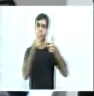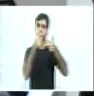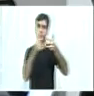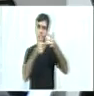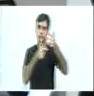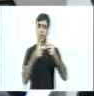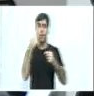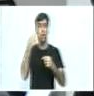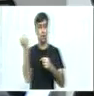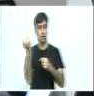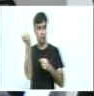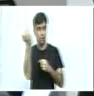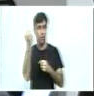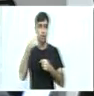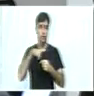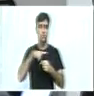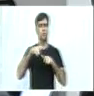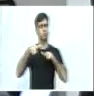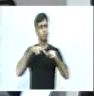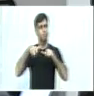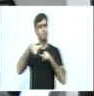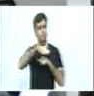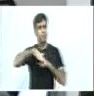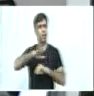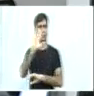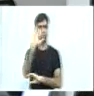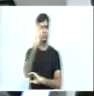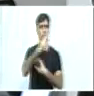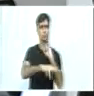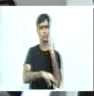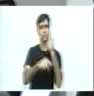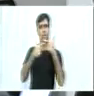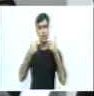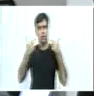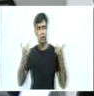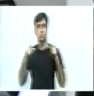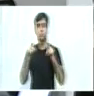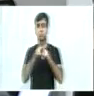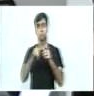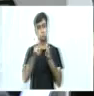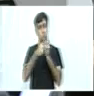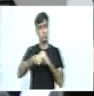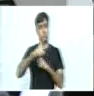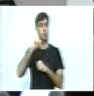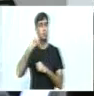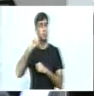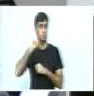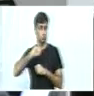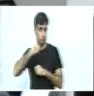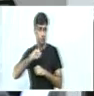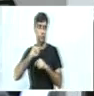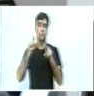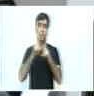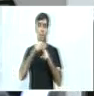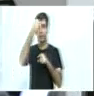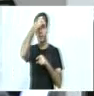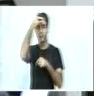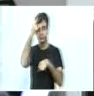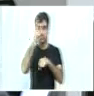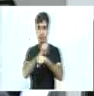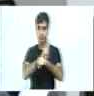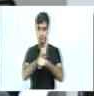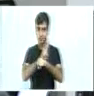evidenciando a importância do trabalho dos servidores do meio ambiente, tanto para o Estado enquanto para o município de